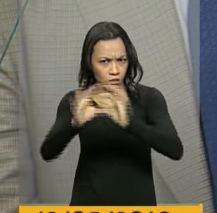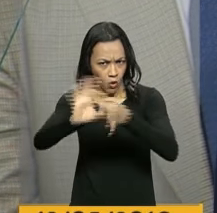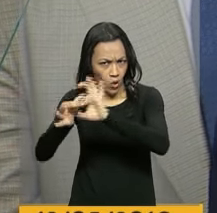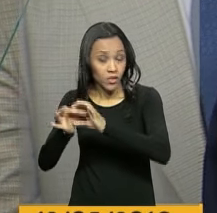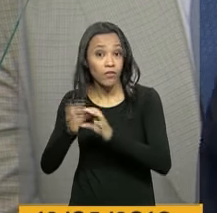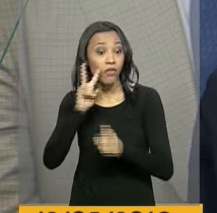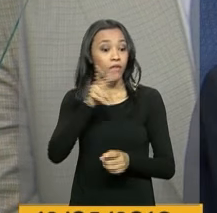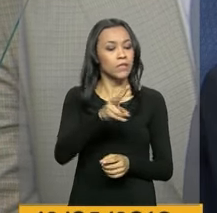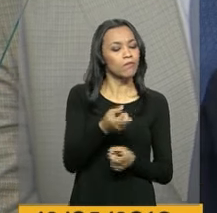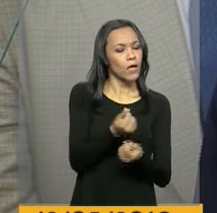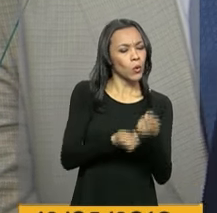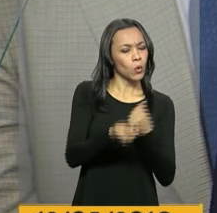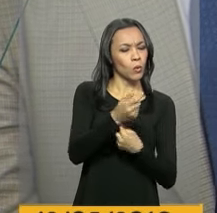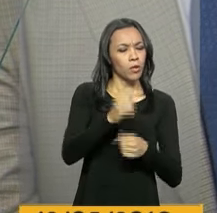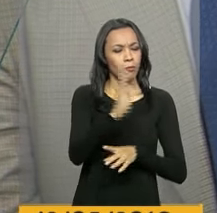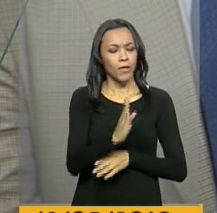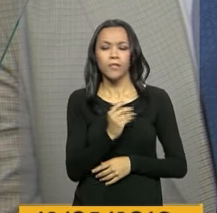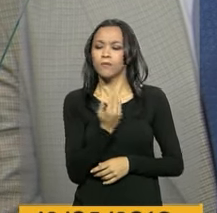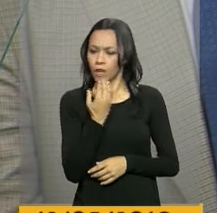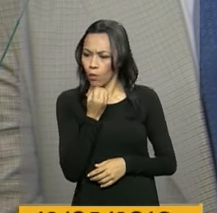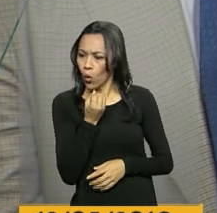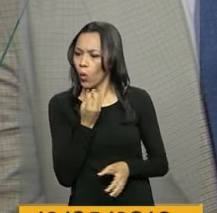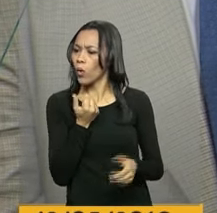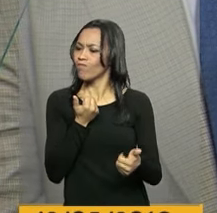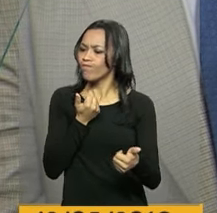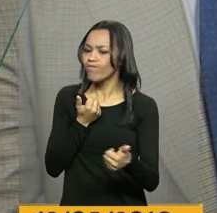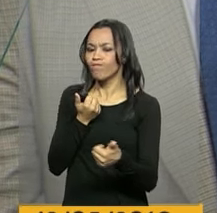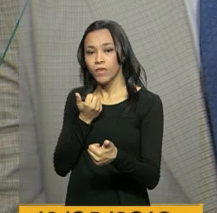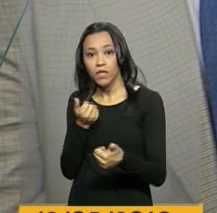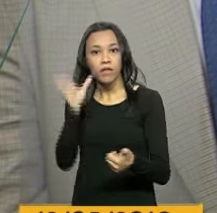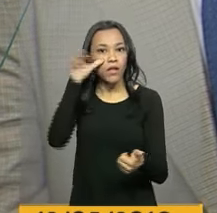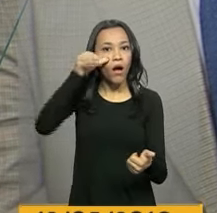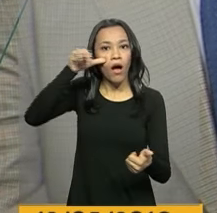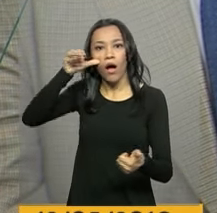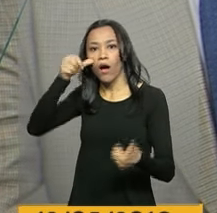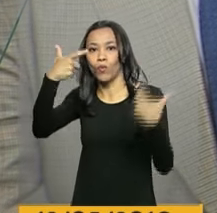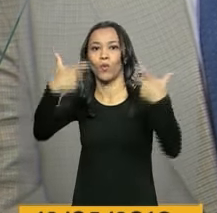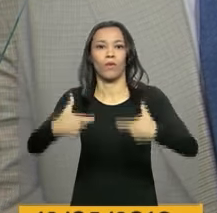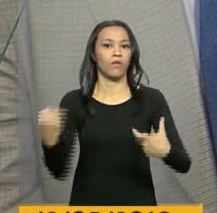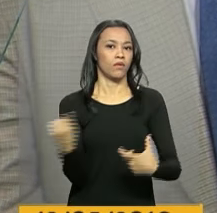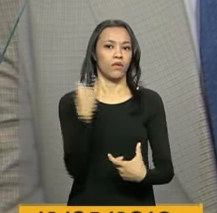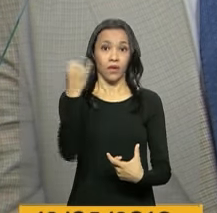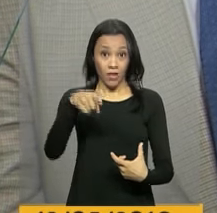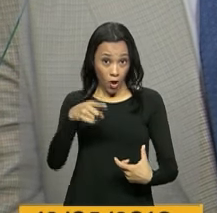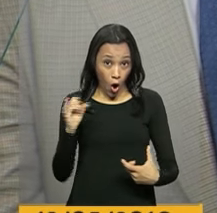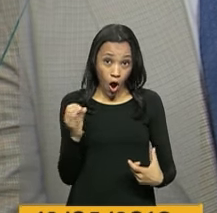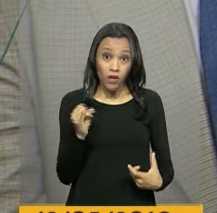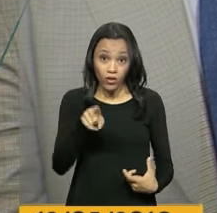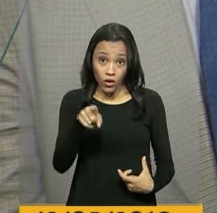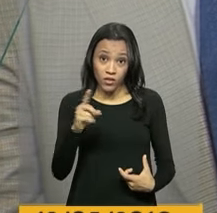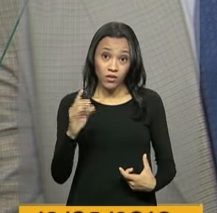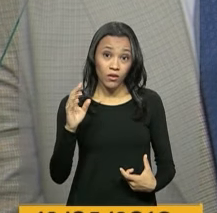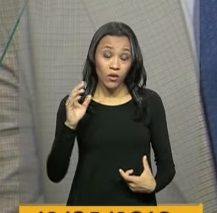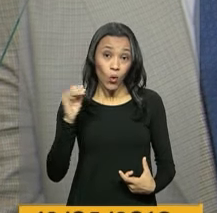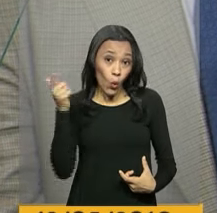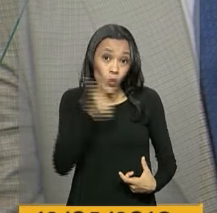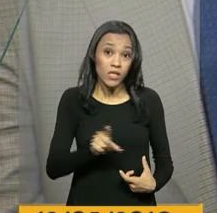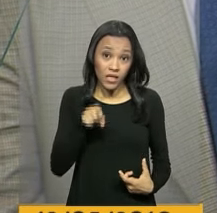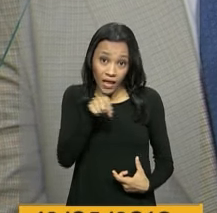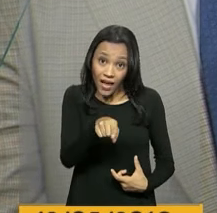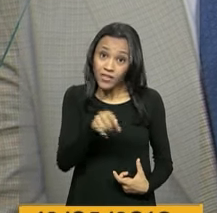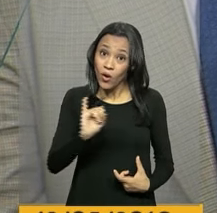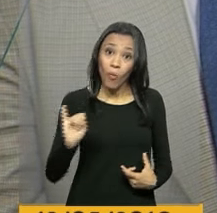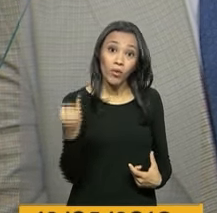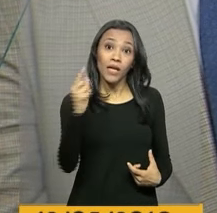país. Tão cedo, não voltaremos a ter oportunidade como esta de atrair a atenção de tanta gente